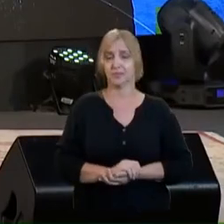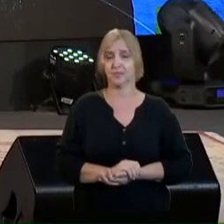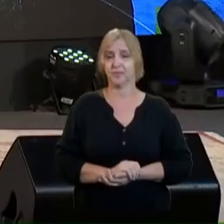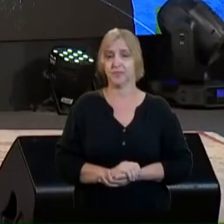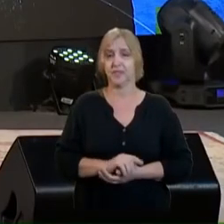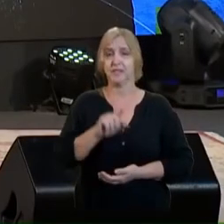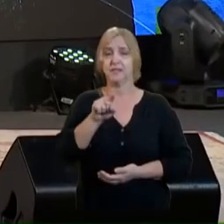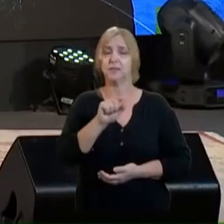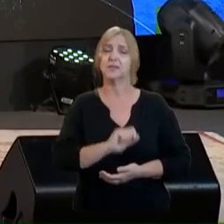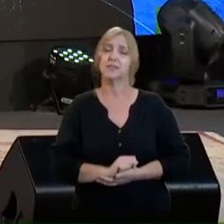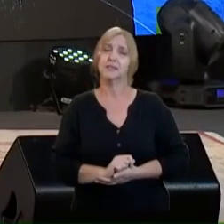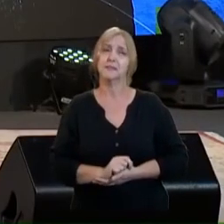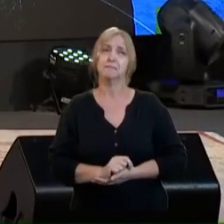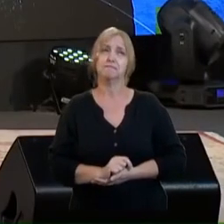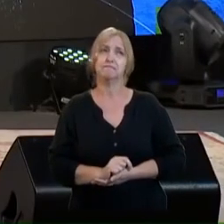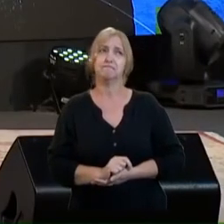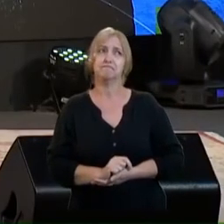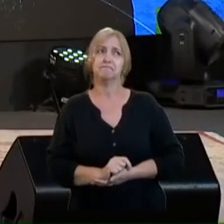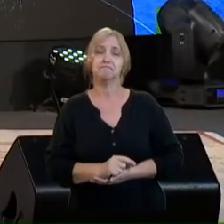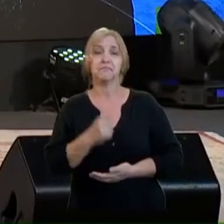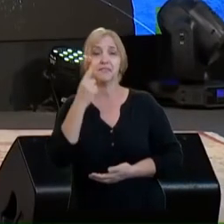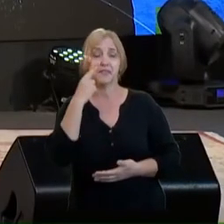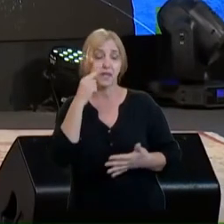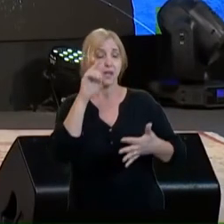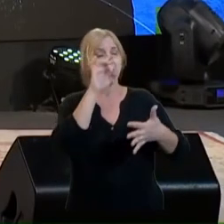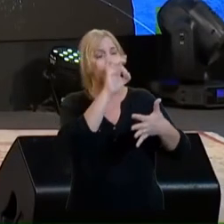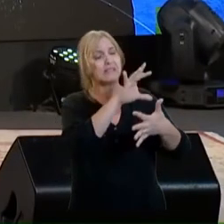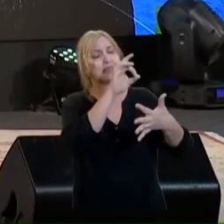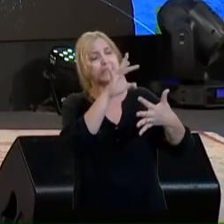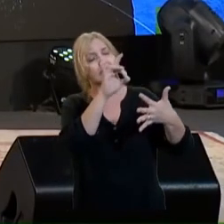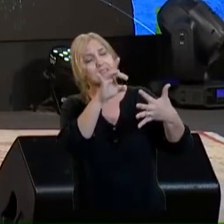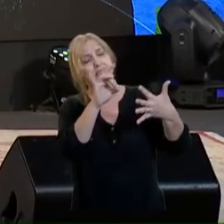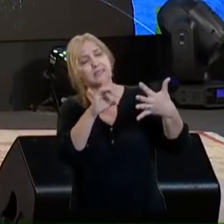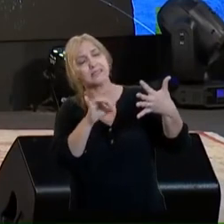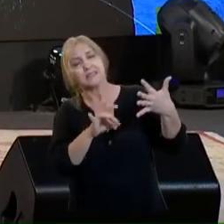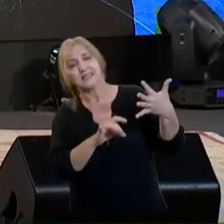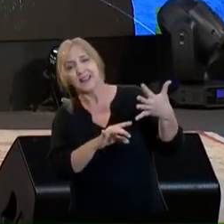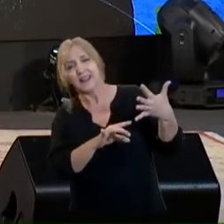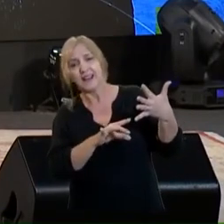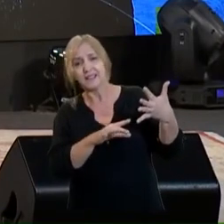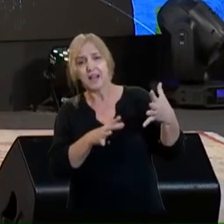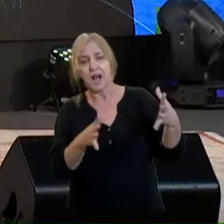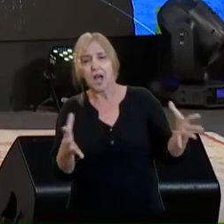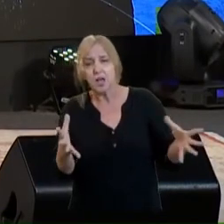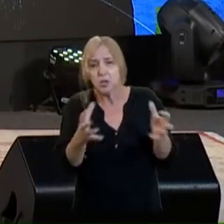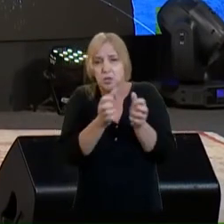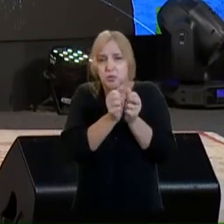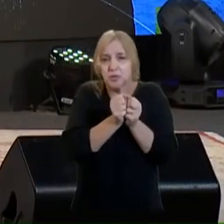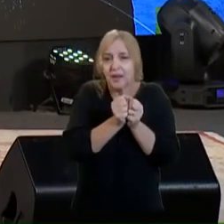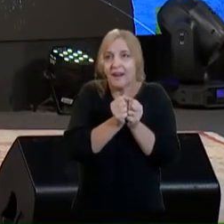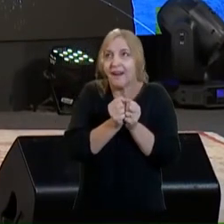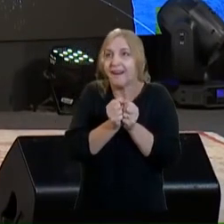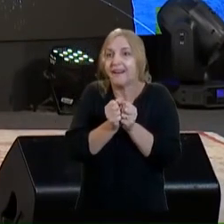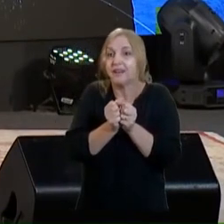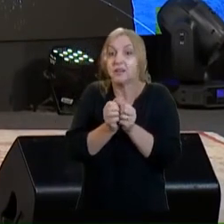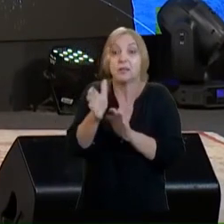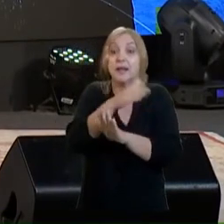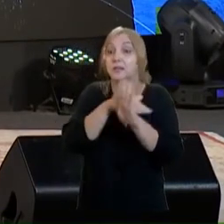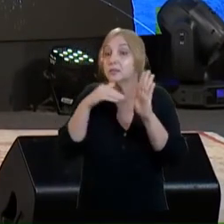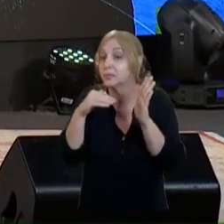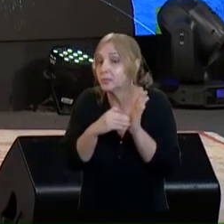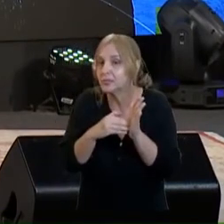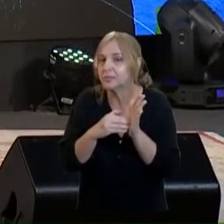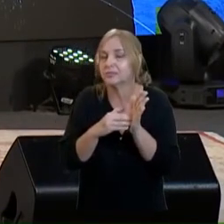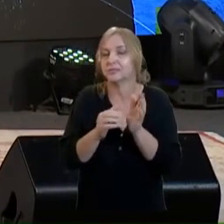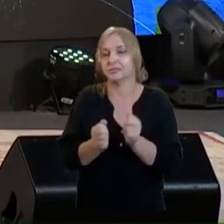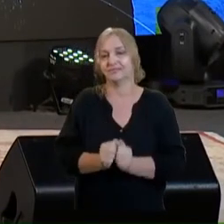Se você juntar todo, cada uma, colocando tudo em um saco, virou o quê?